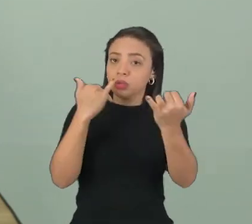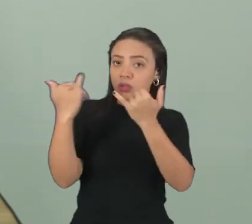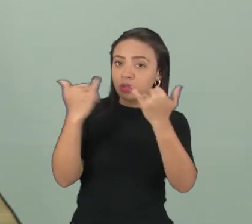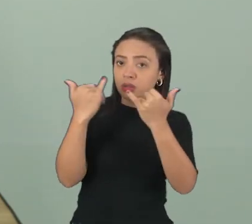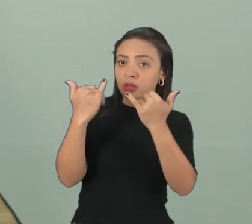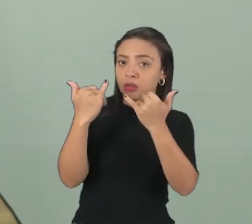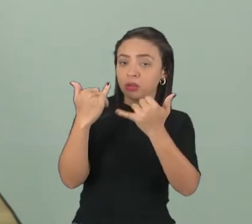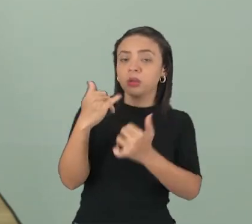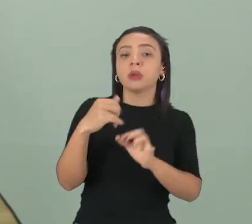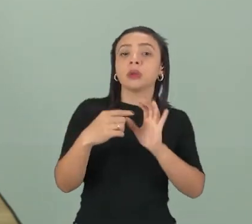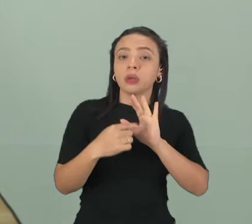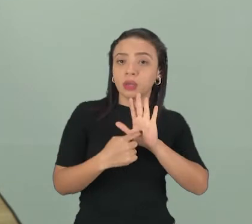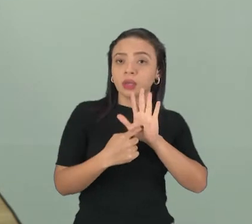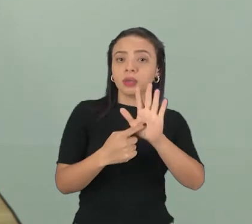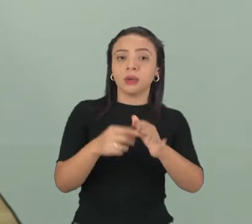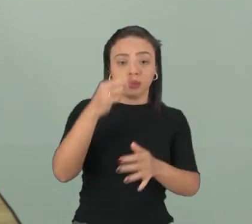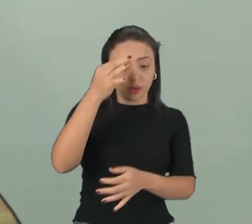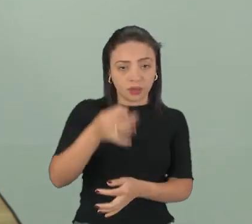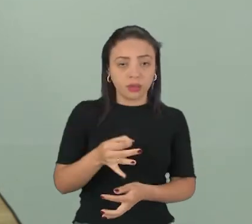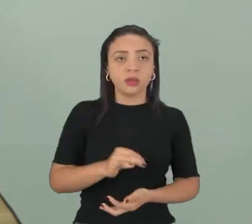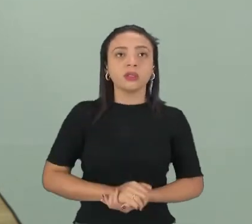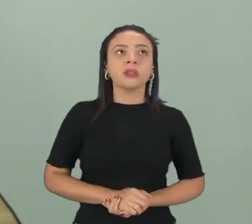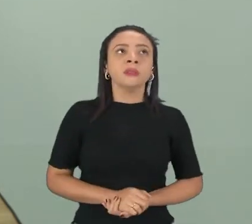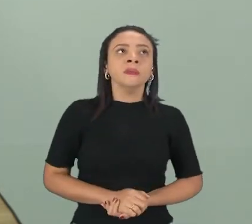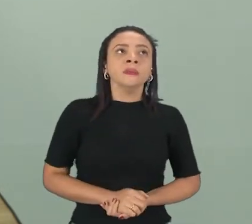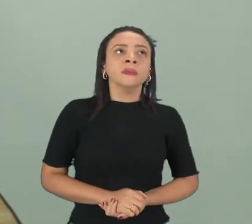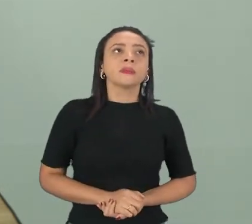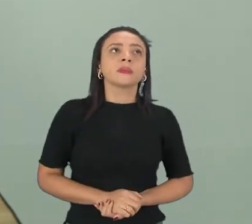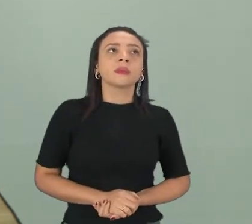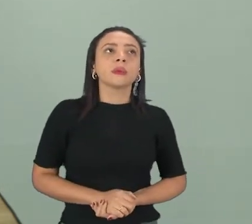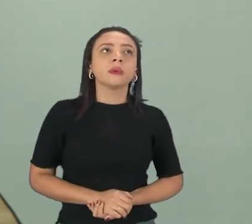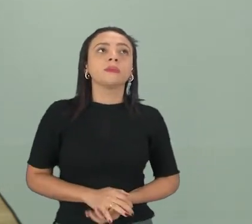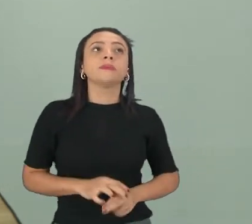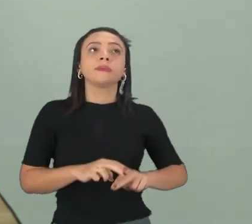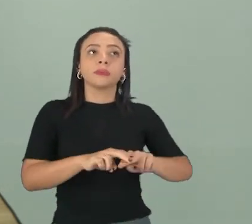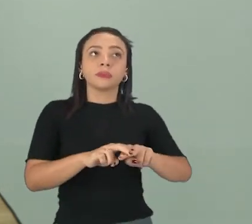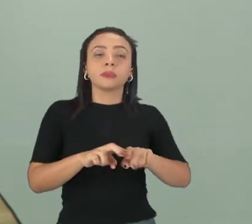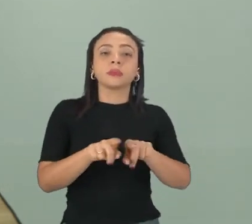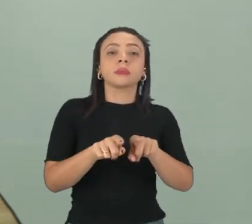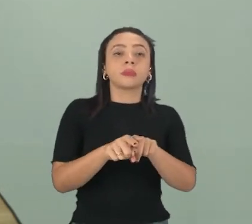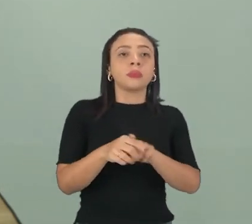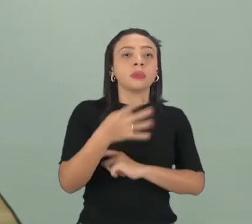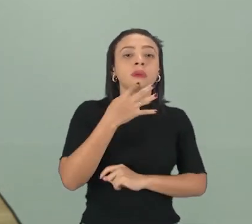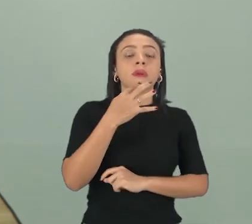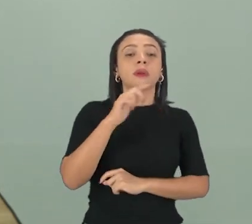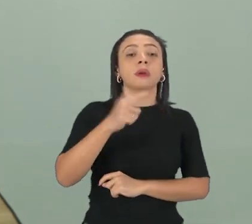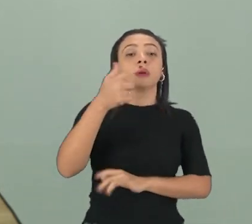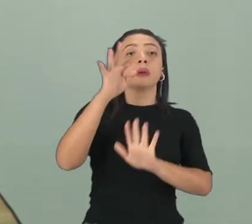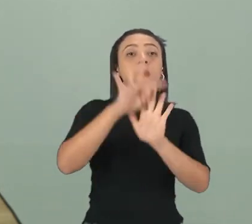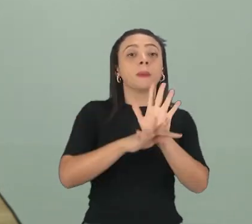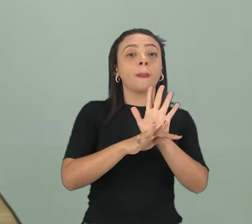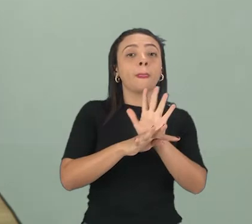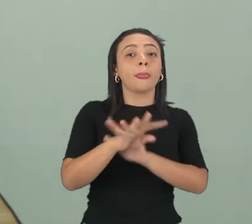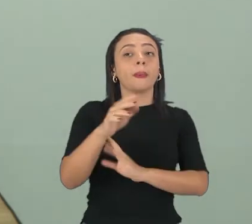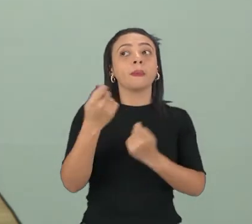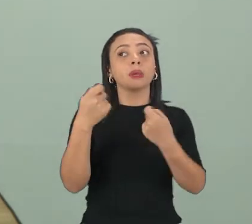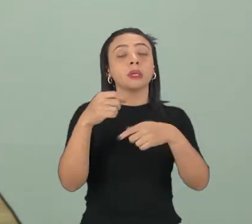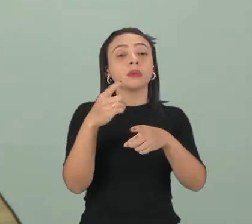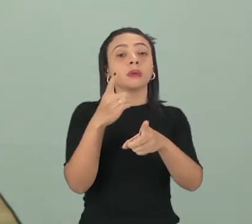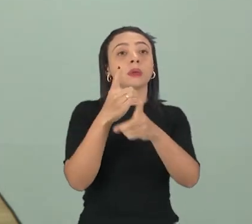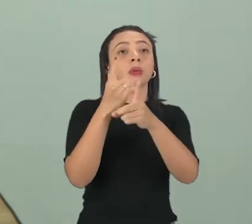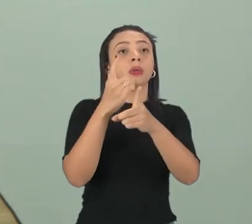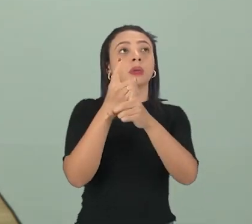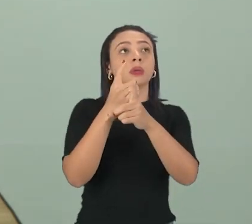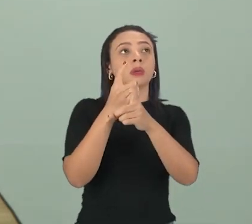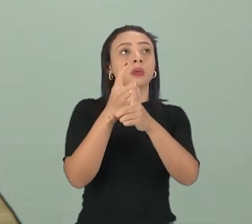ele passa certinho. E para isso, nós vamos também ver um outro texto para a gente encontrar